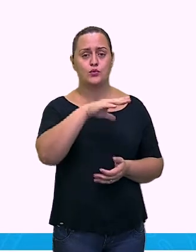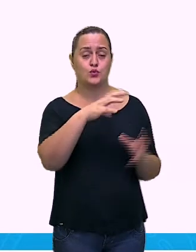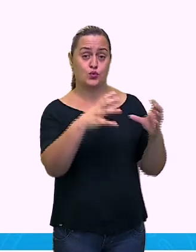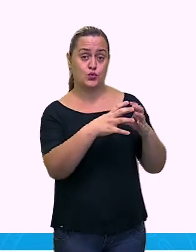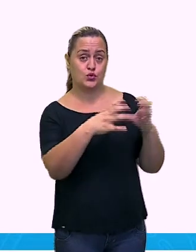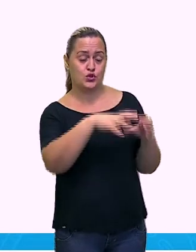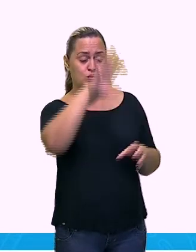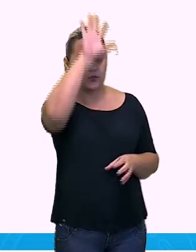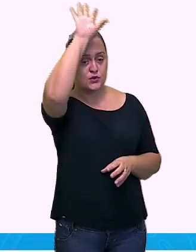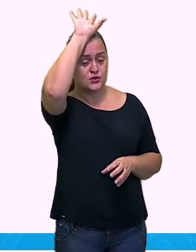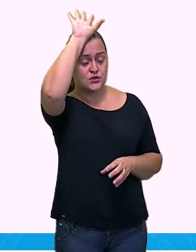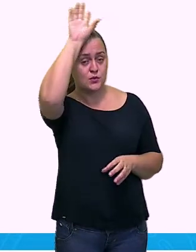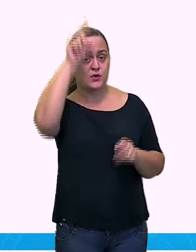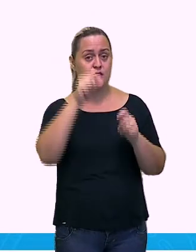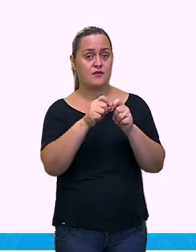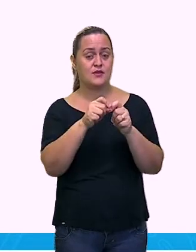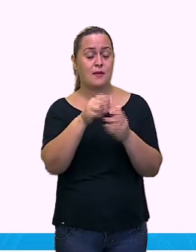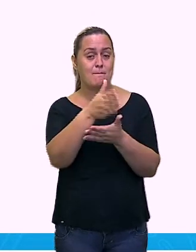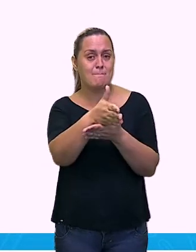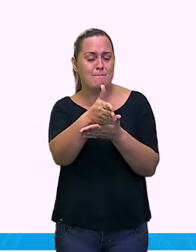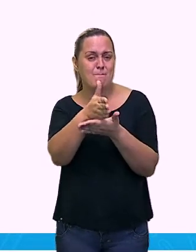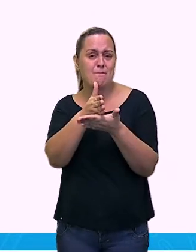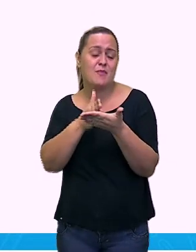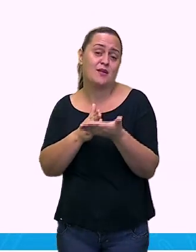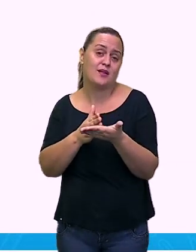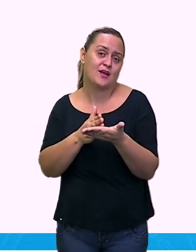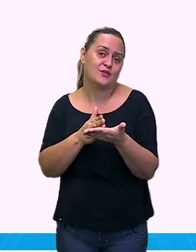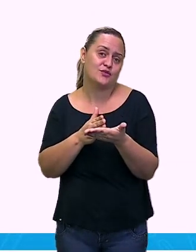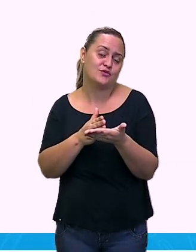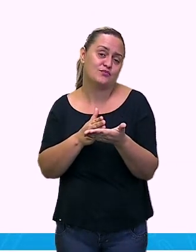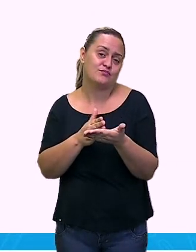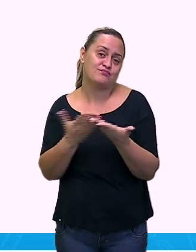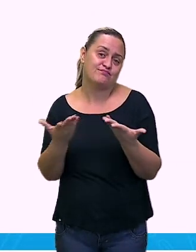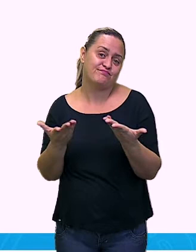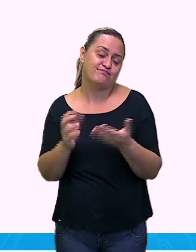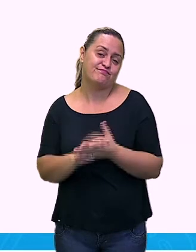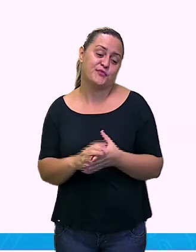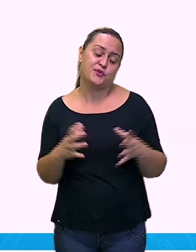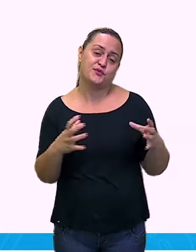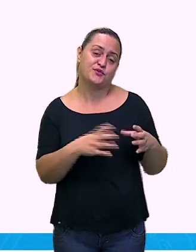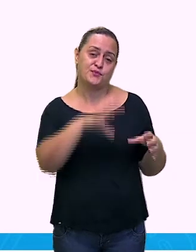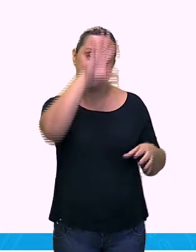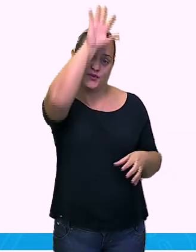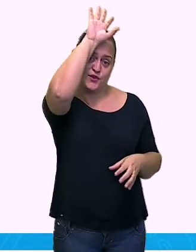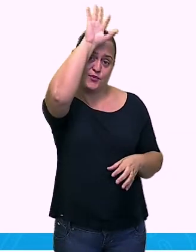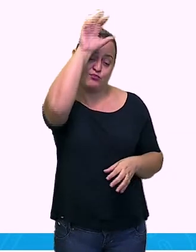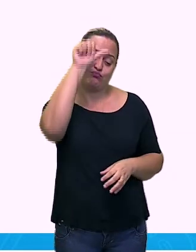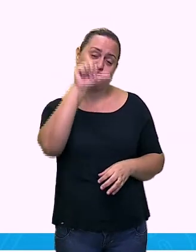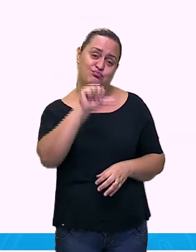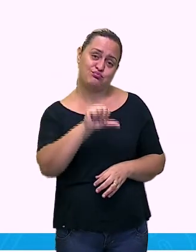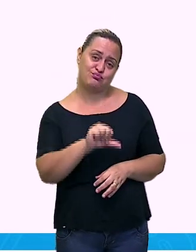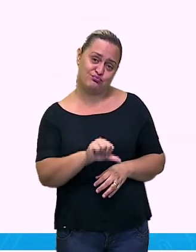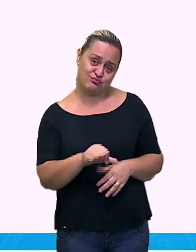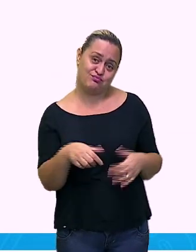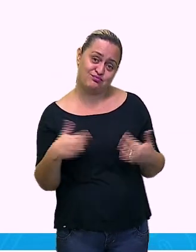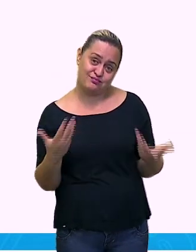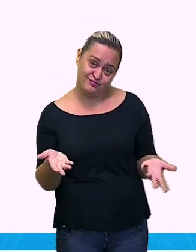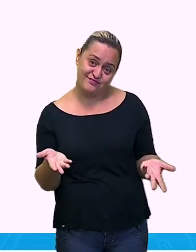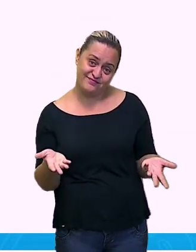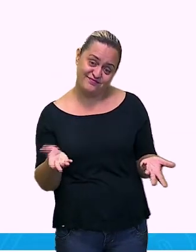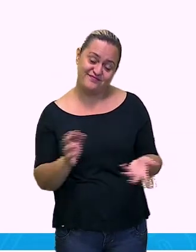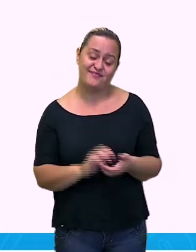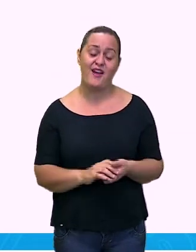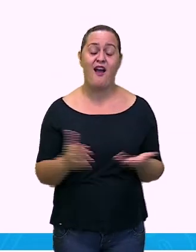o time de Cebolinha nosso time de cebolinho tá bem não né gente presta atenção o do